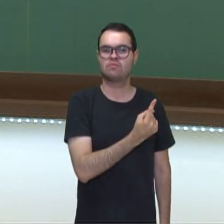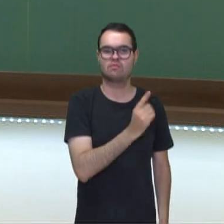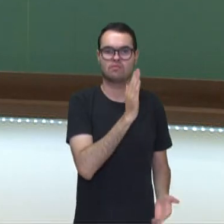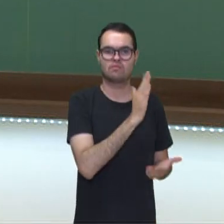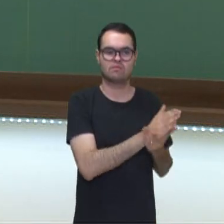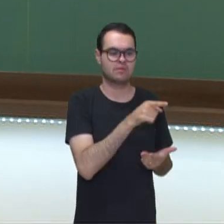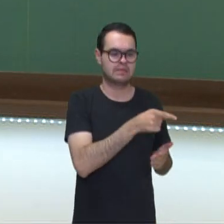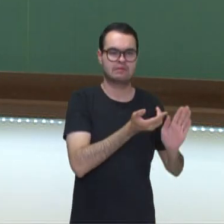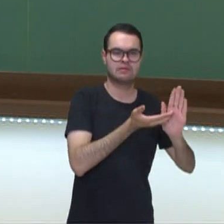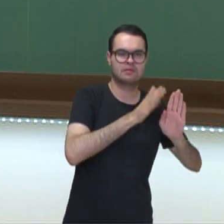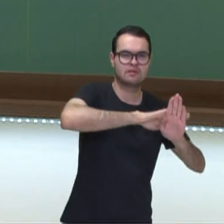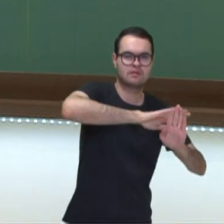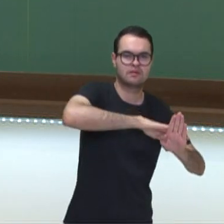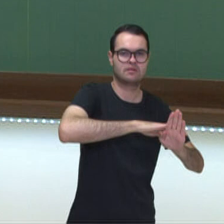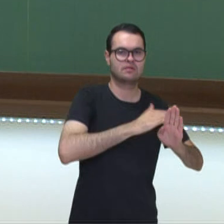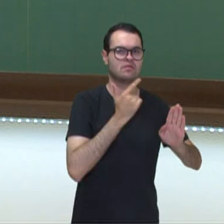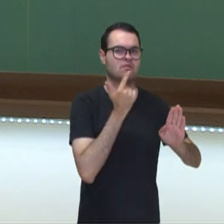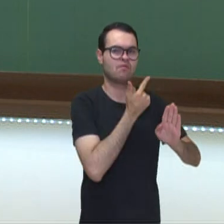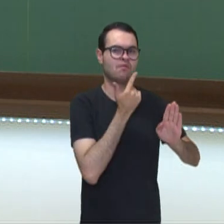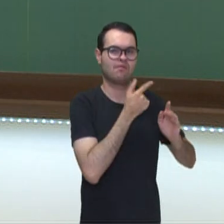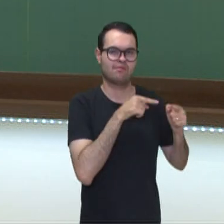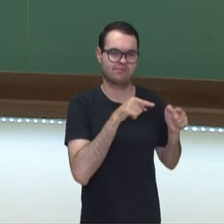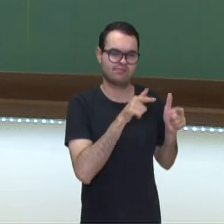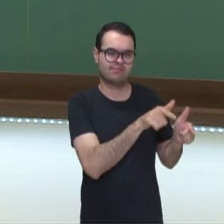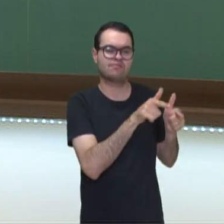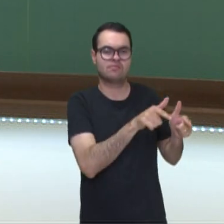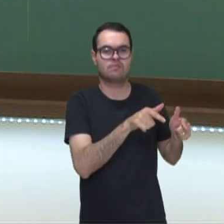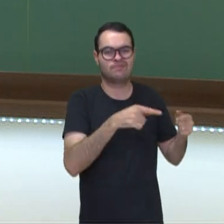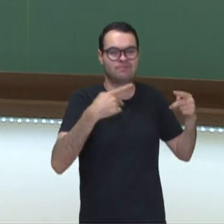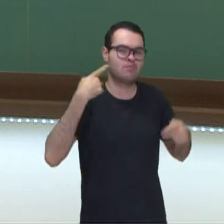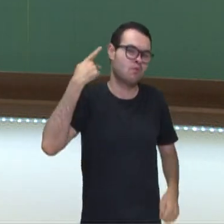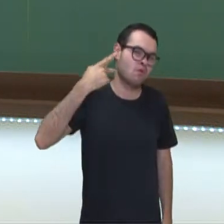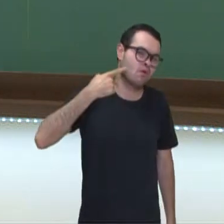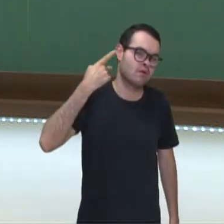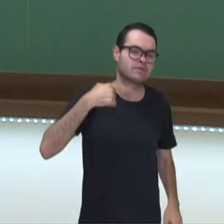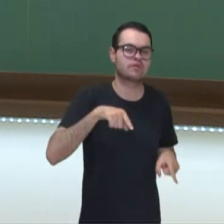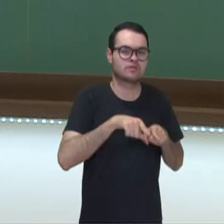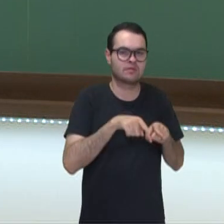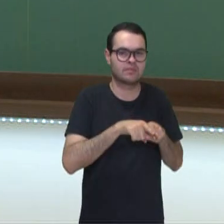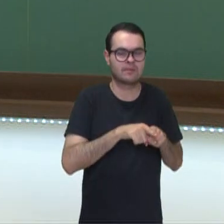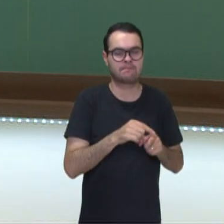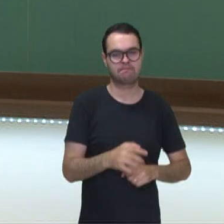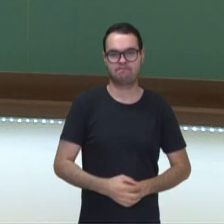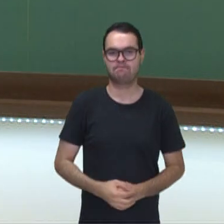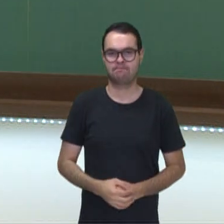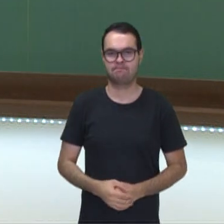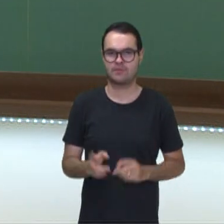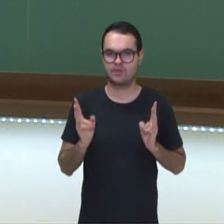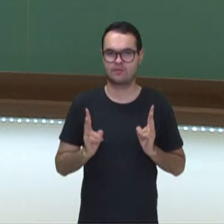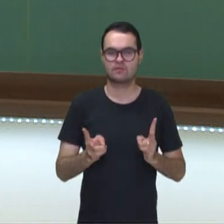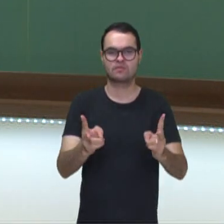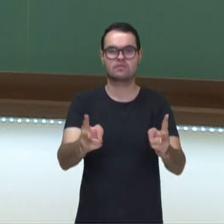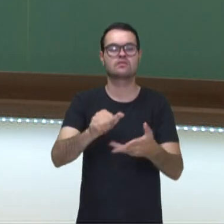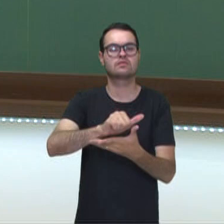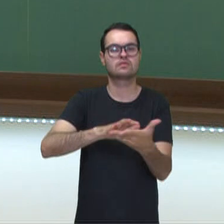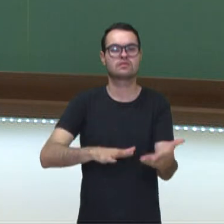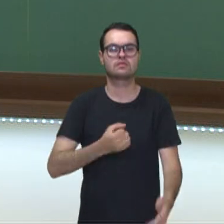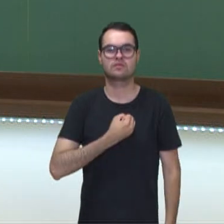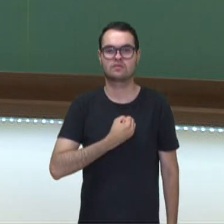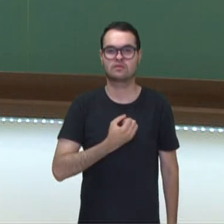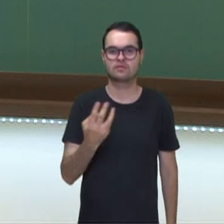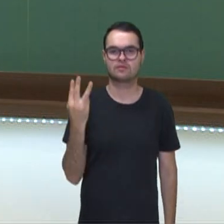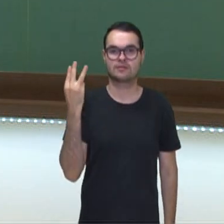pela ironia, pelo humor e pela contestação política. Sigamos para a nossa atividade